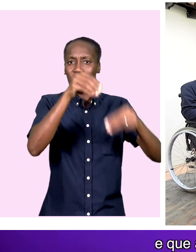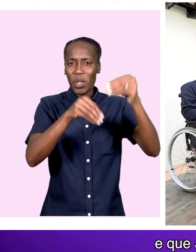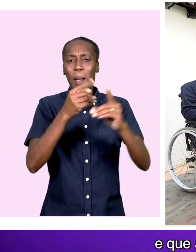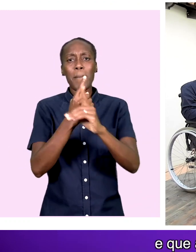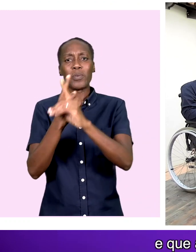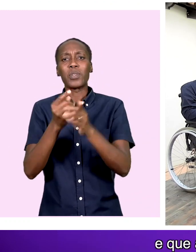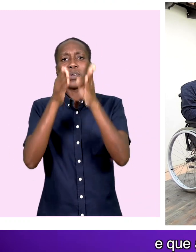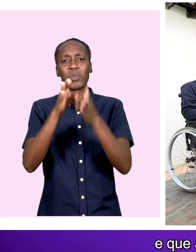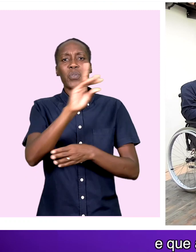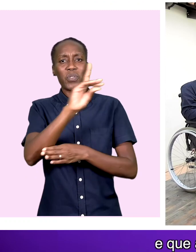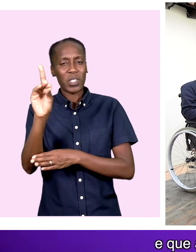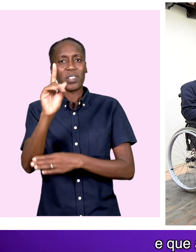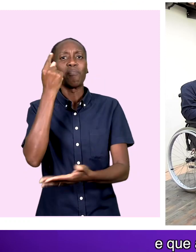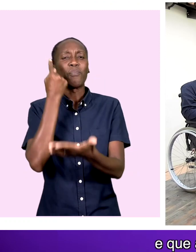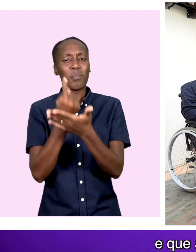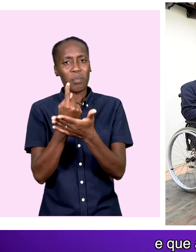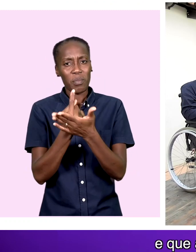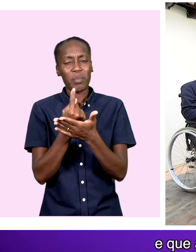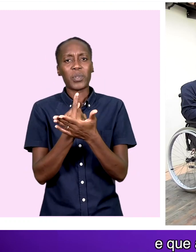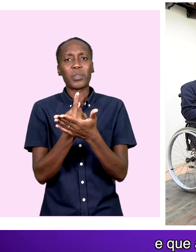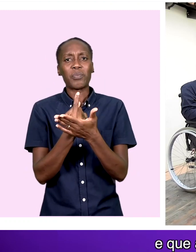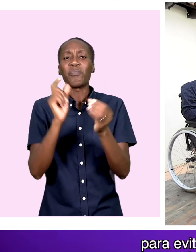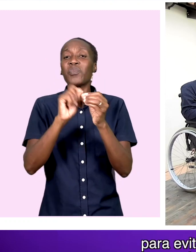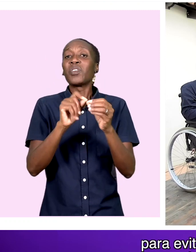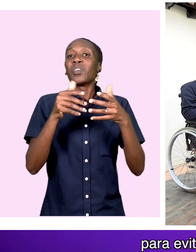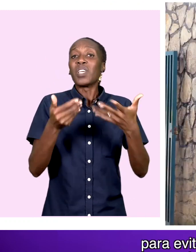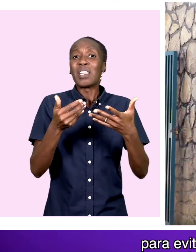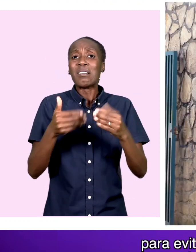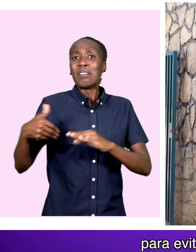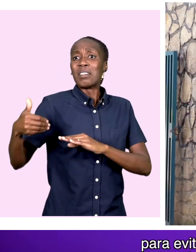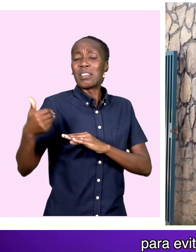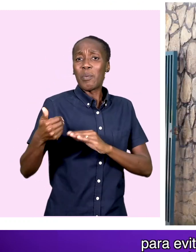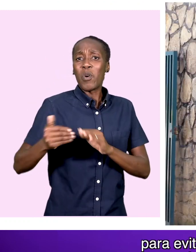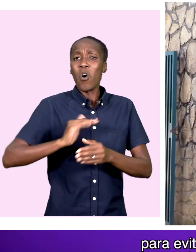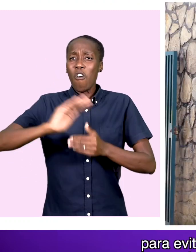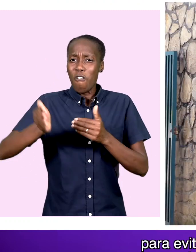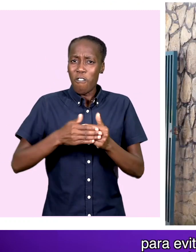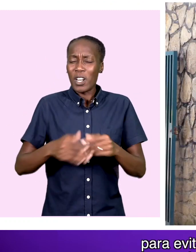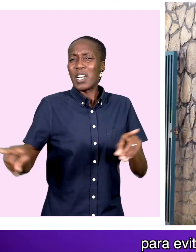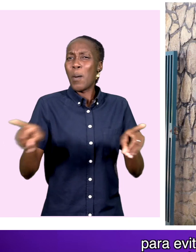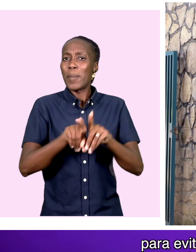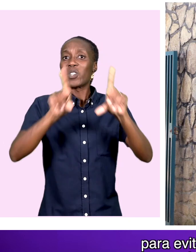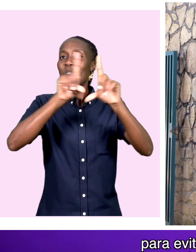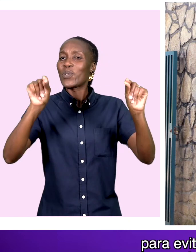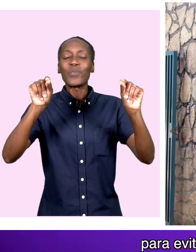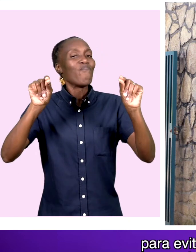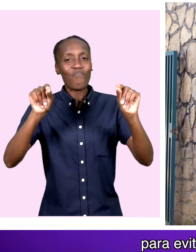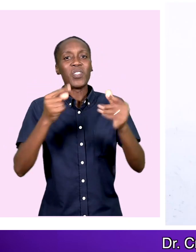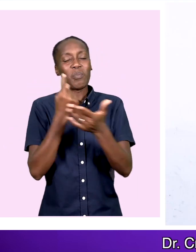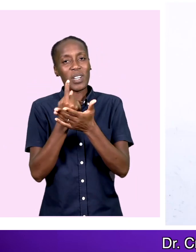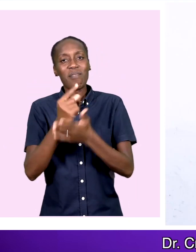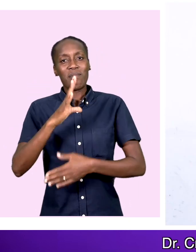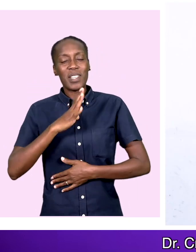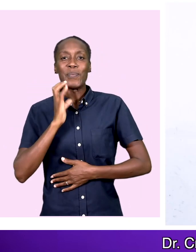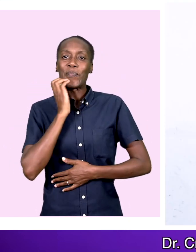da acessibilidade seja acautelada com muita antecedência para evitar que as pessoas com deficiência sejam excluídas deste processo.